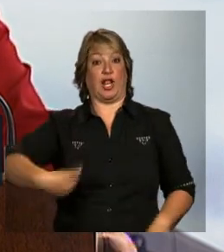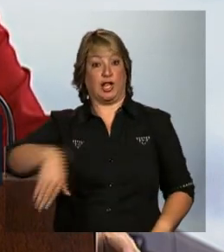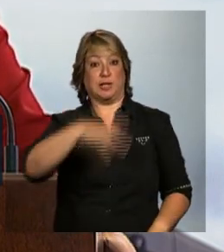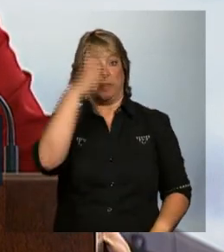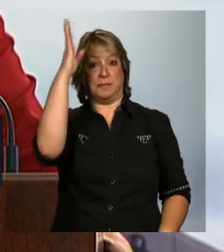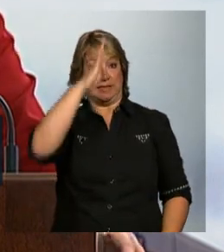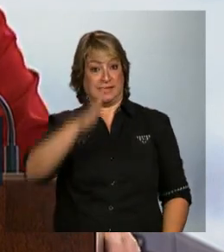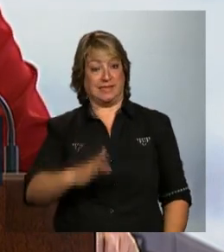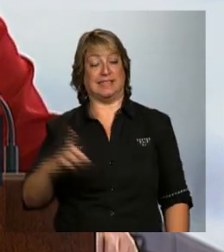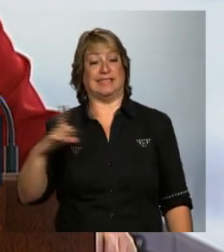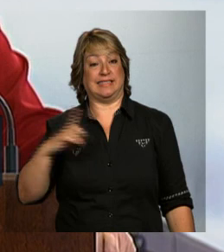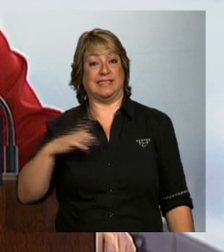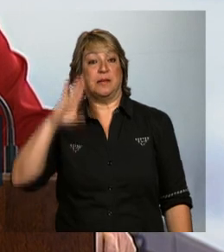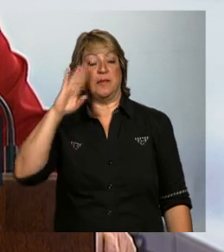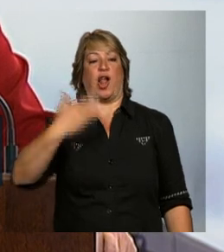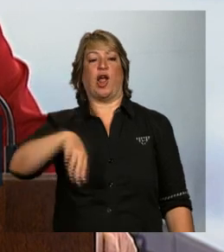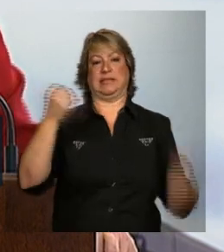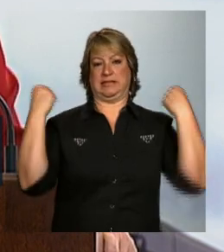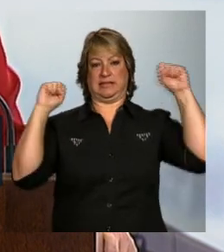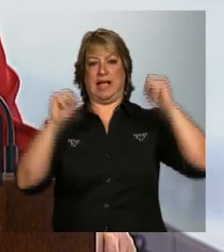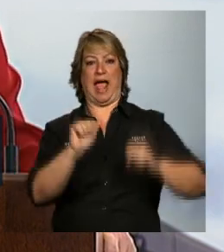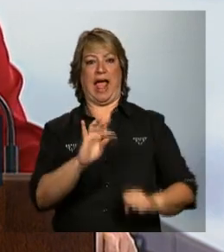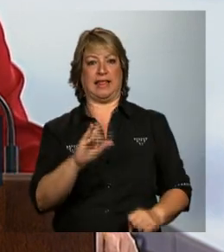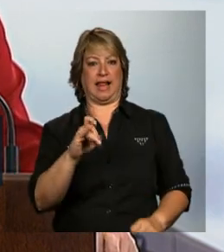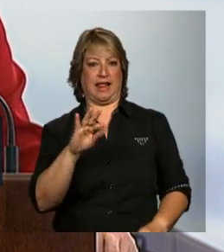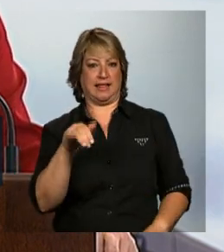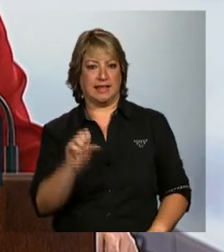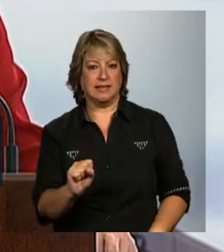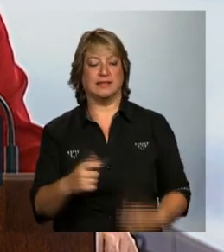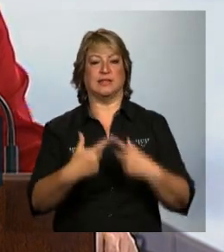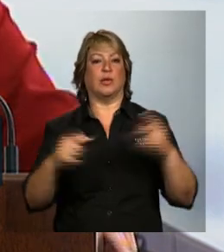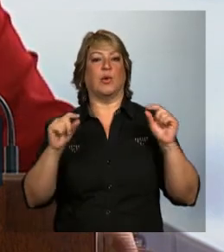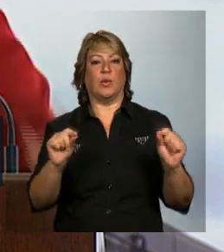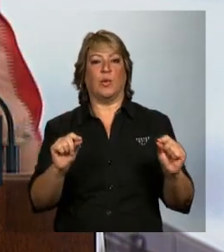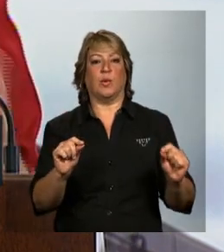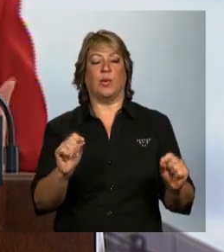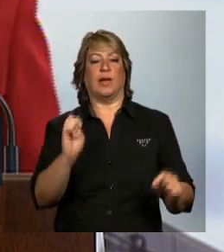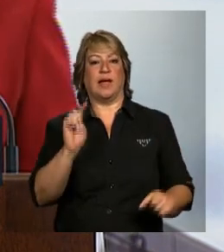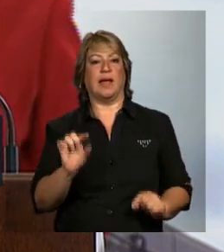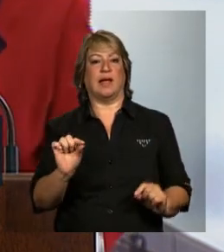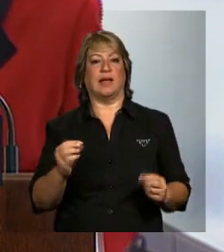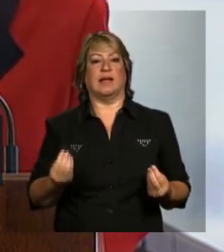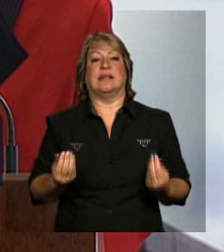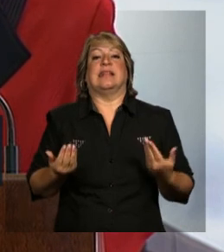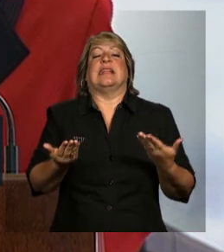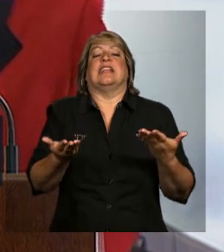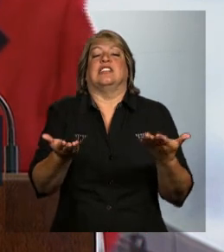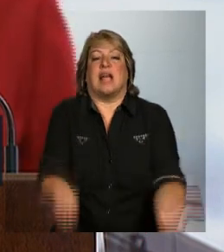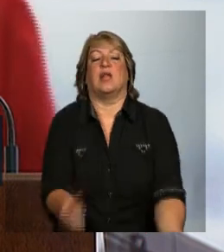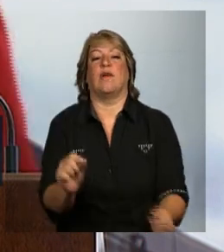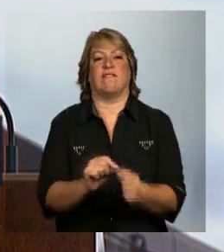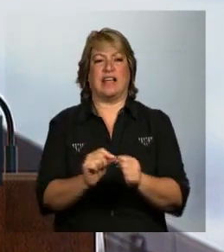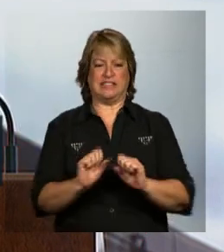brasileiros temos e sobretudo nossos atletas O que é cê dedicado o que faz